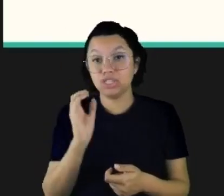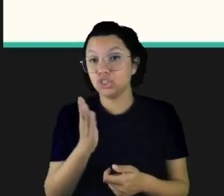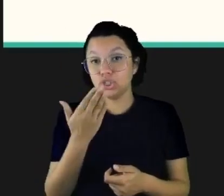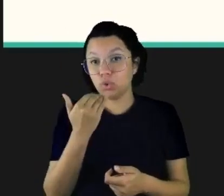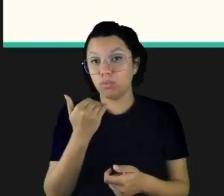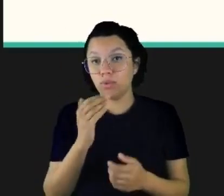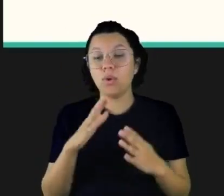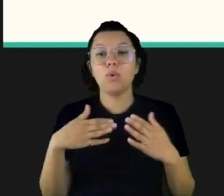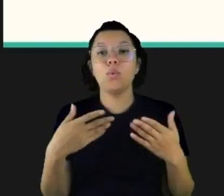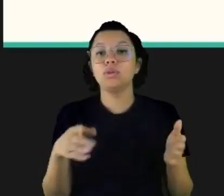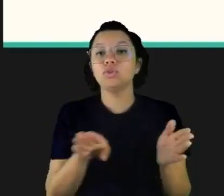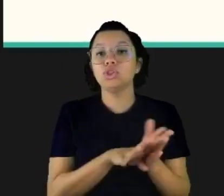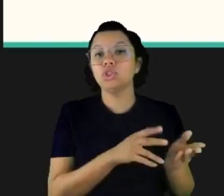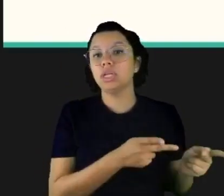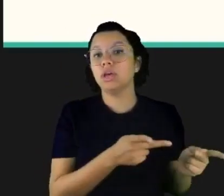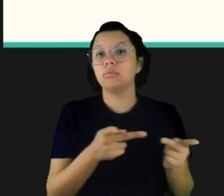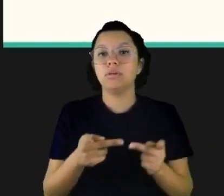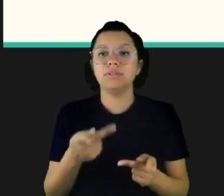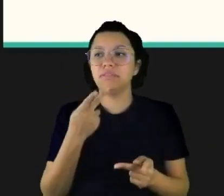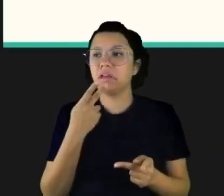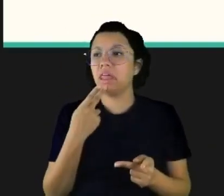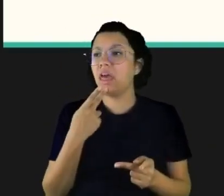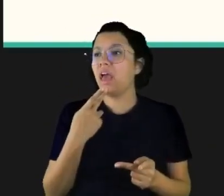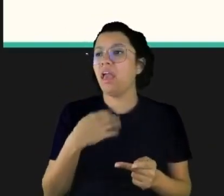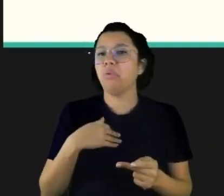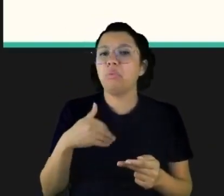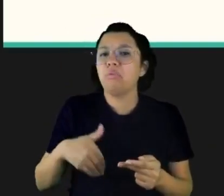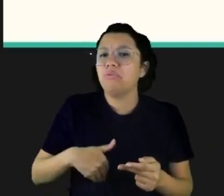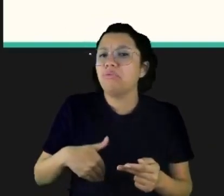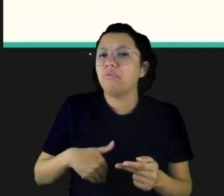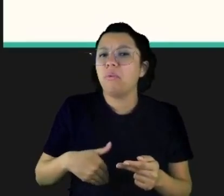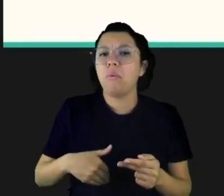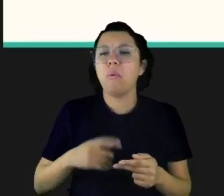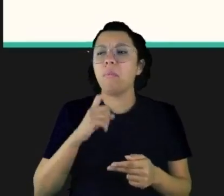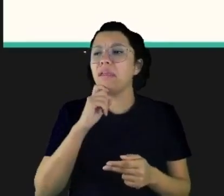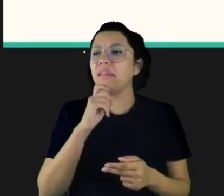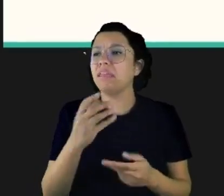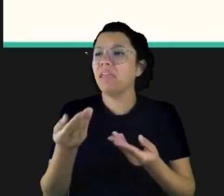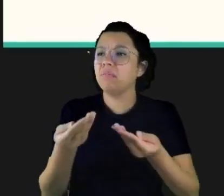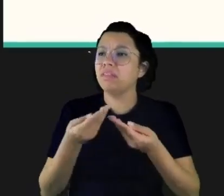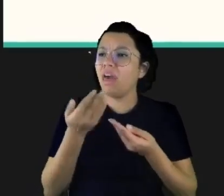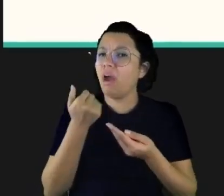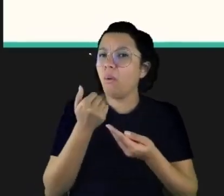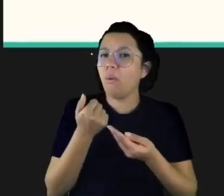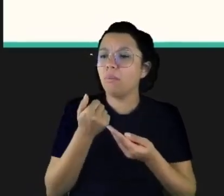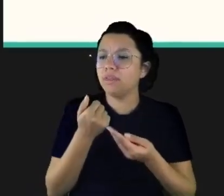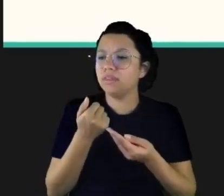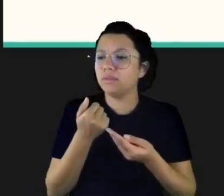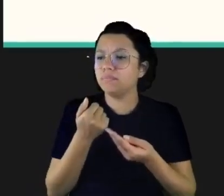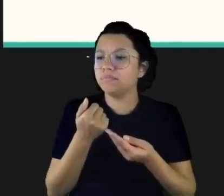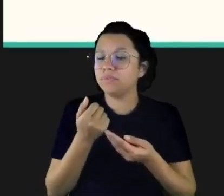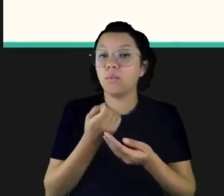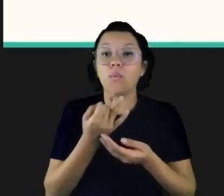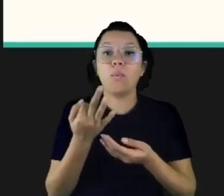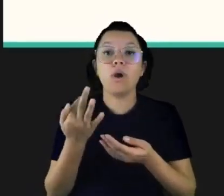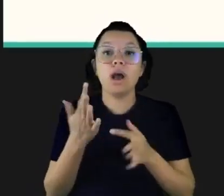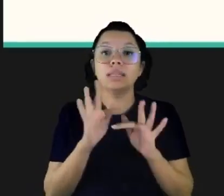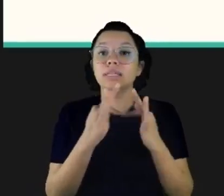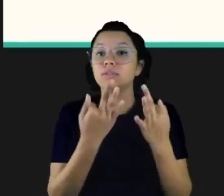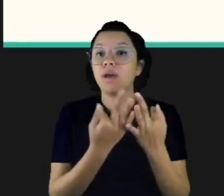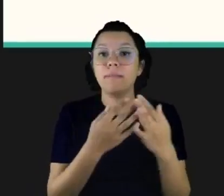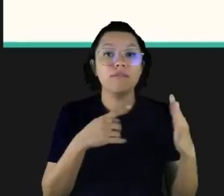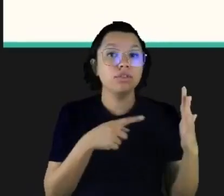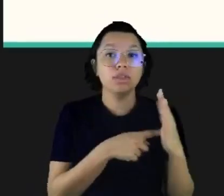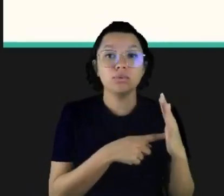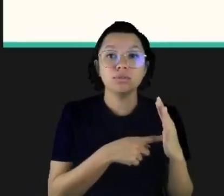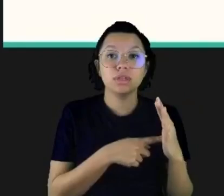ninguém está me dando nada de comer nessa casa, eu estou passando fome. E quantas famílias, inclusive a minha família foi denunciada, porque minha avó dizia